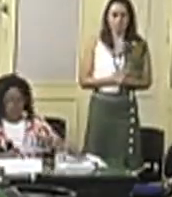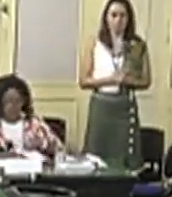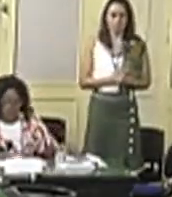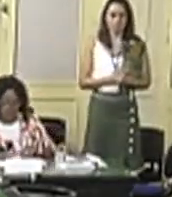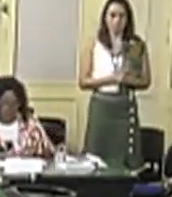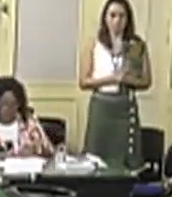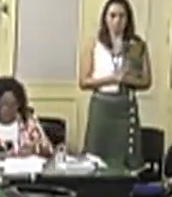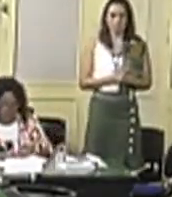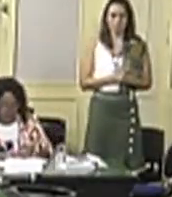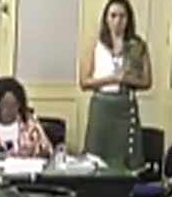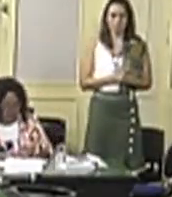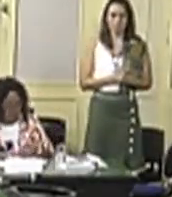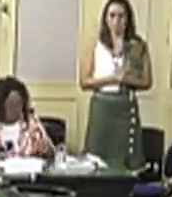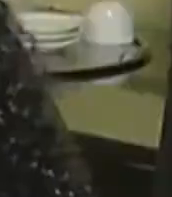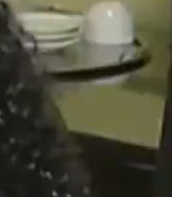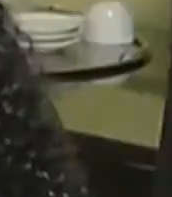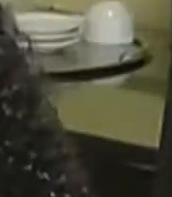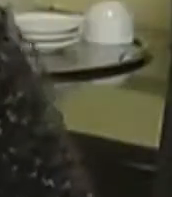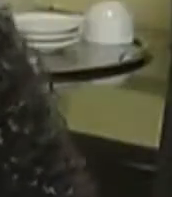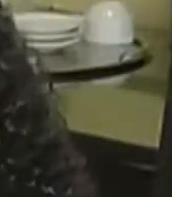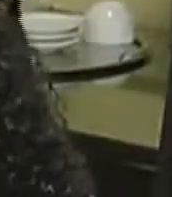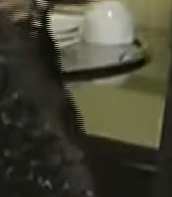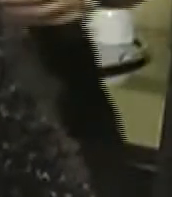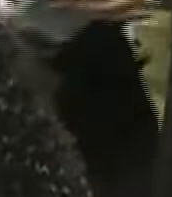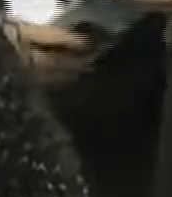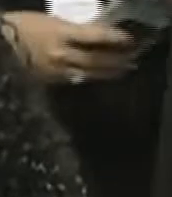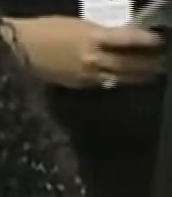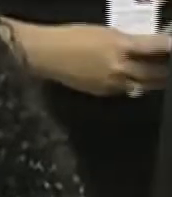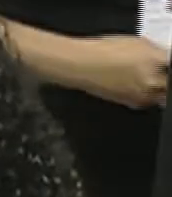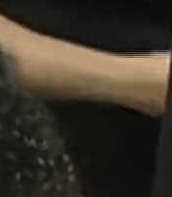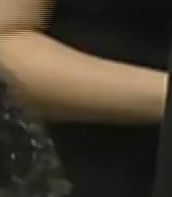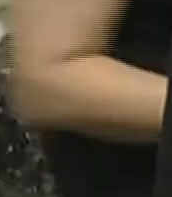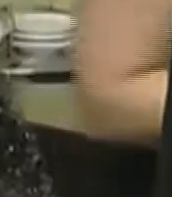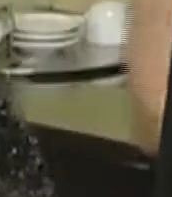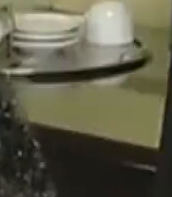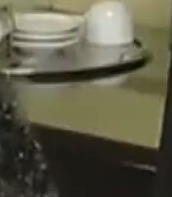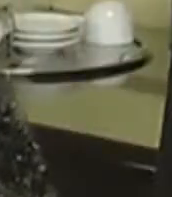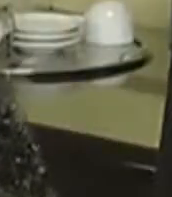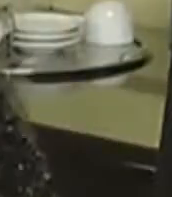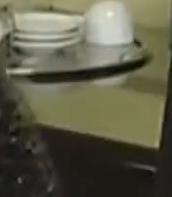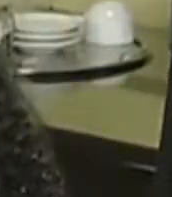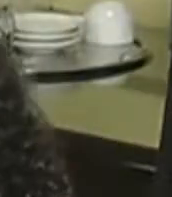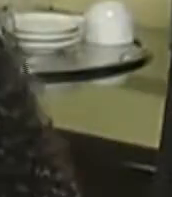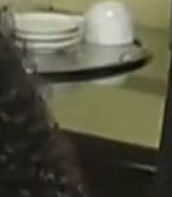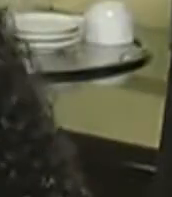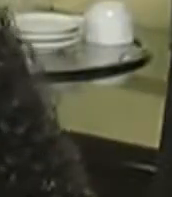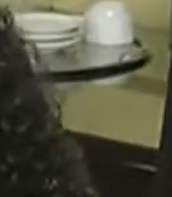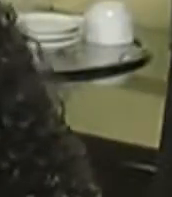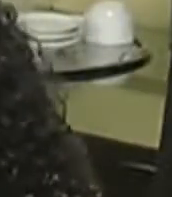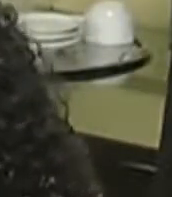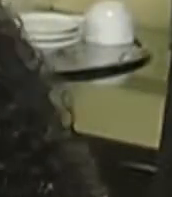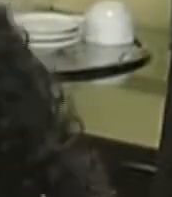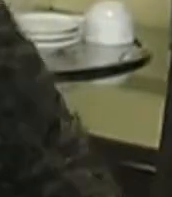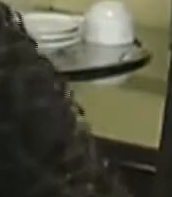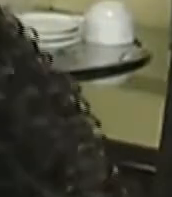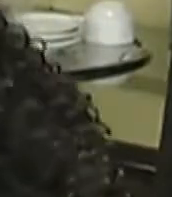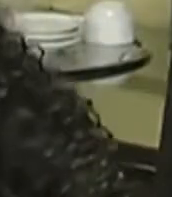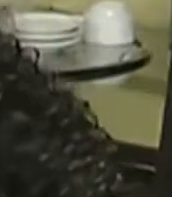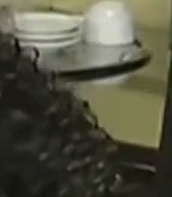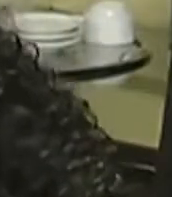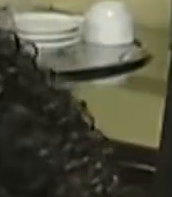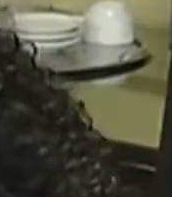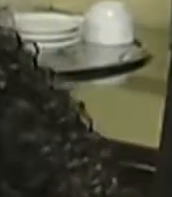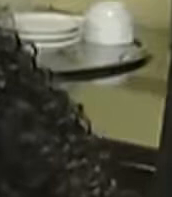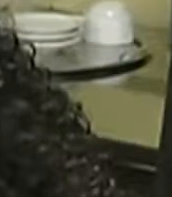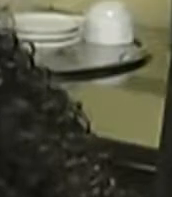Frio, e contando com a presença das senhoras e senhores deputados, senhora enfermeira Rejane, relatora desta CPI,